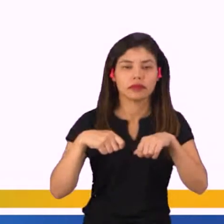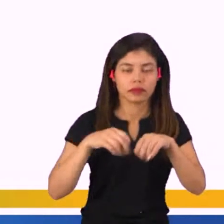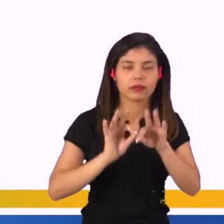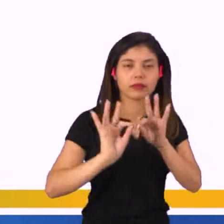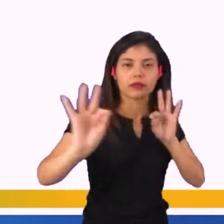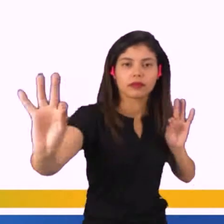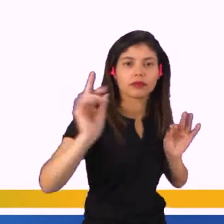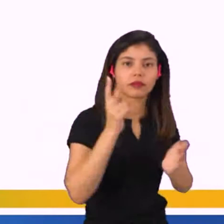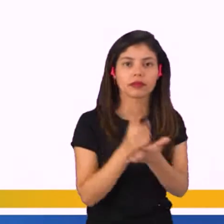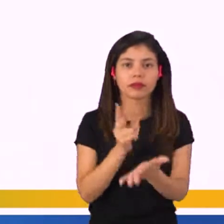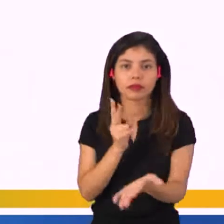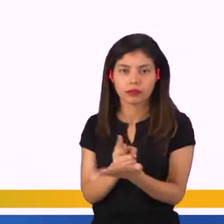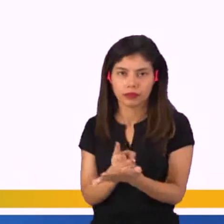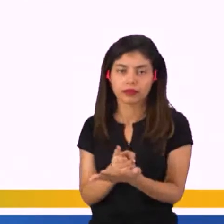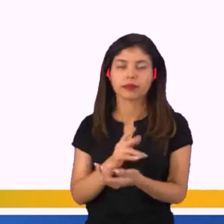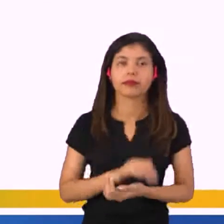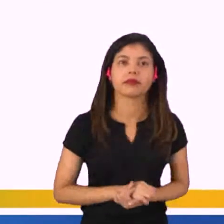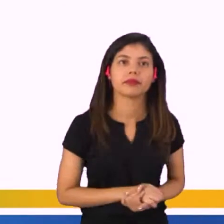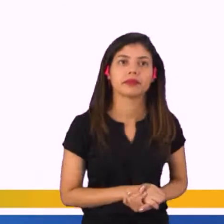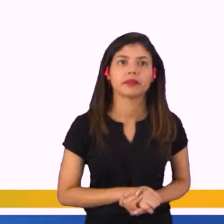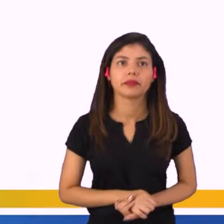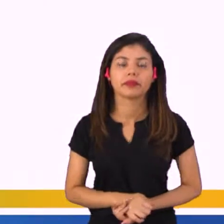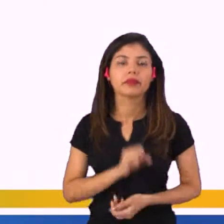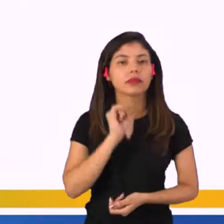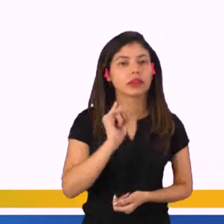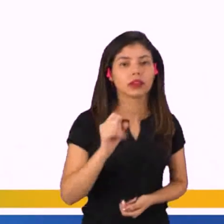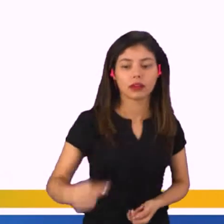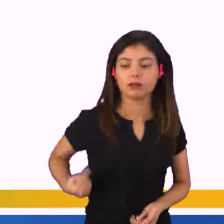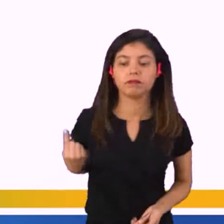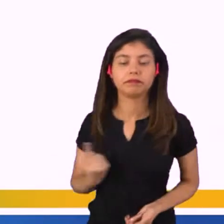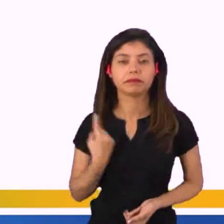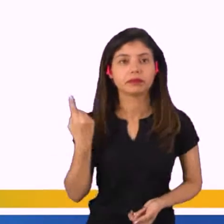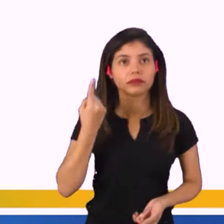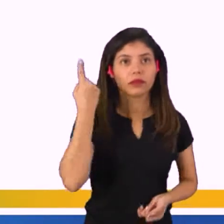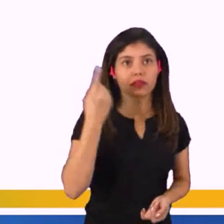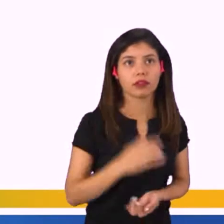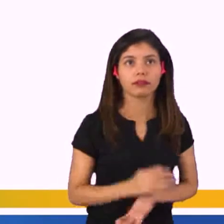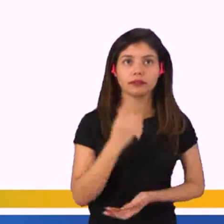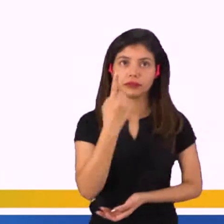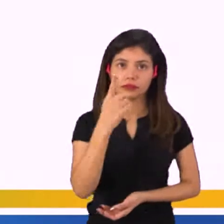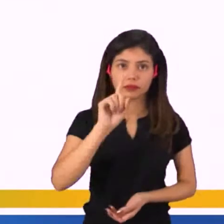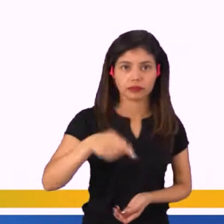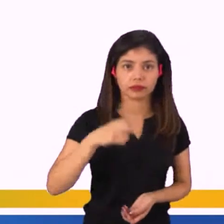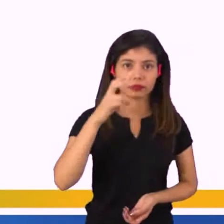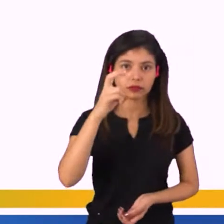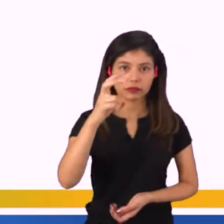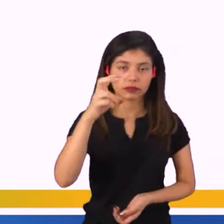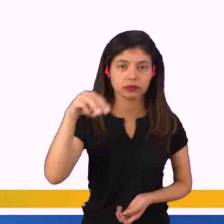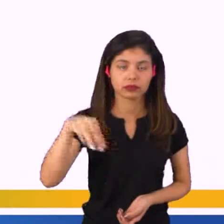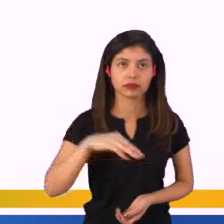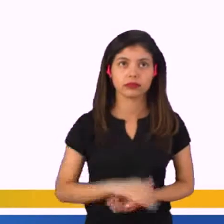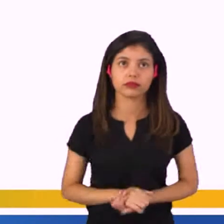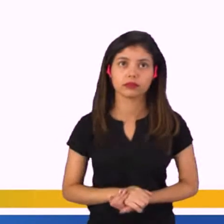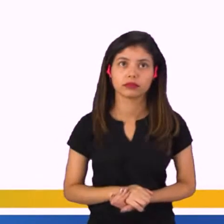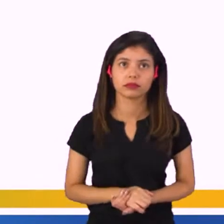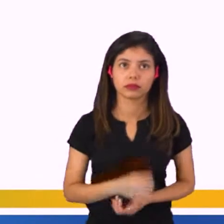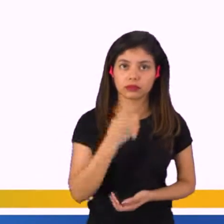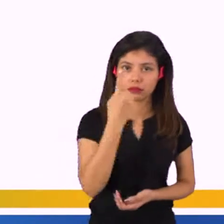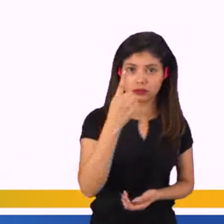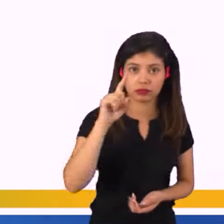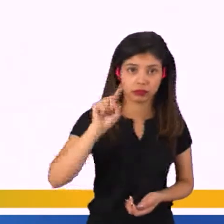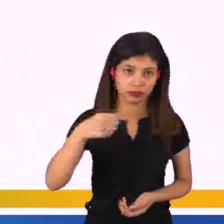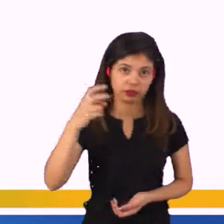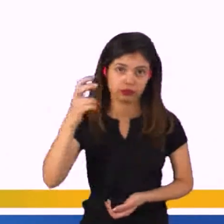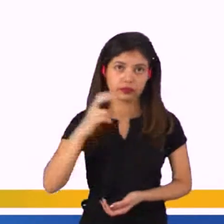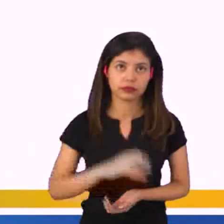de comprimento constante. Por exemplo, se a sua altura é 1,5 metros, né, ou